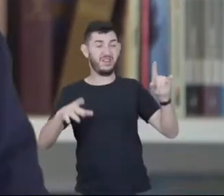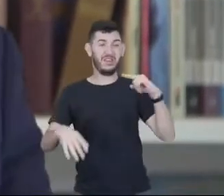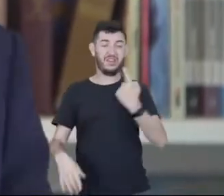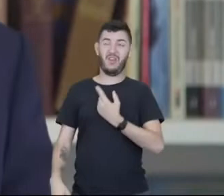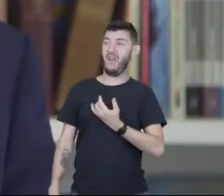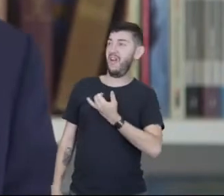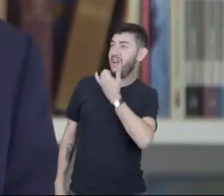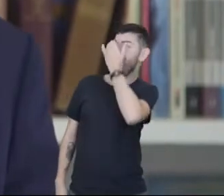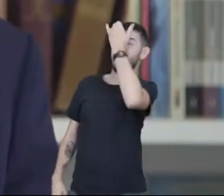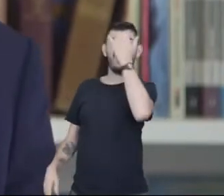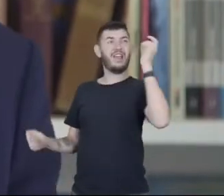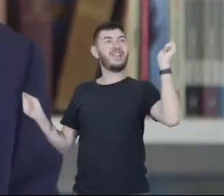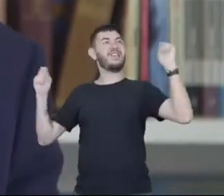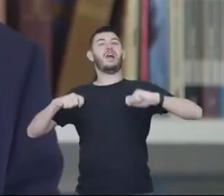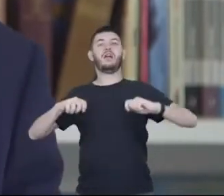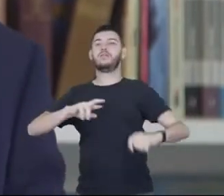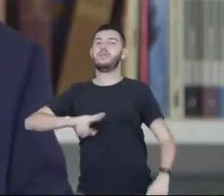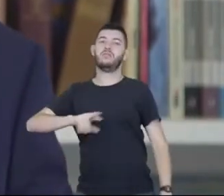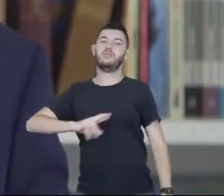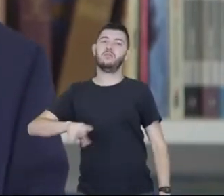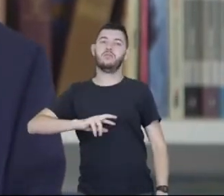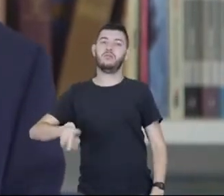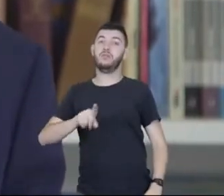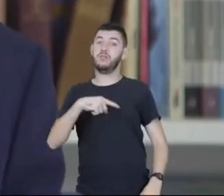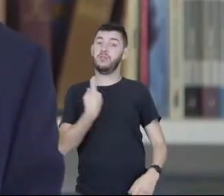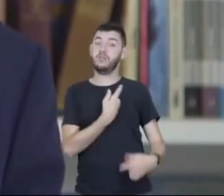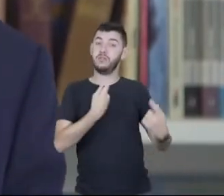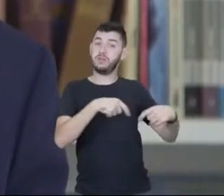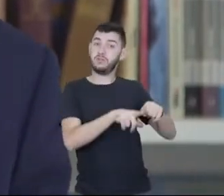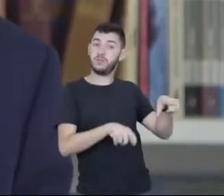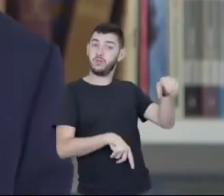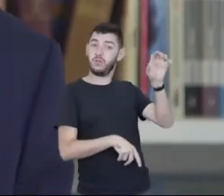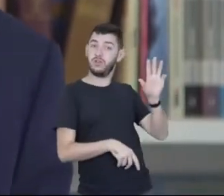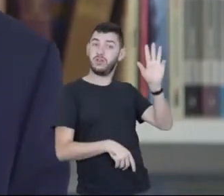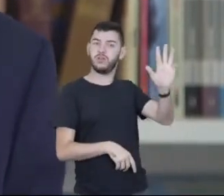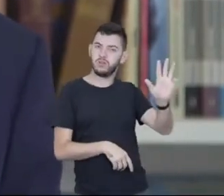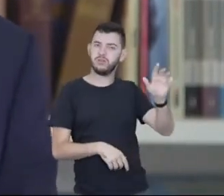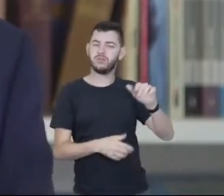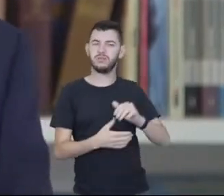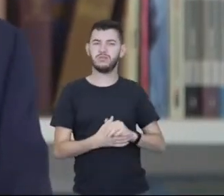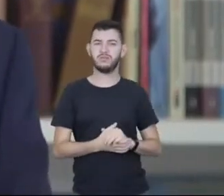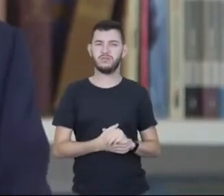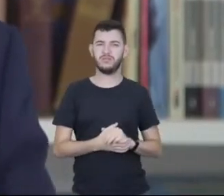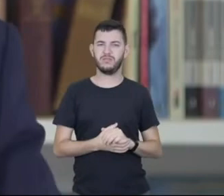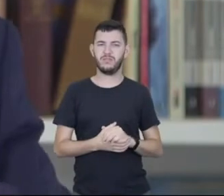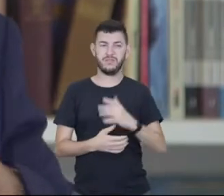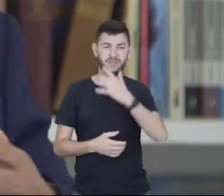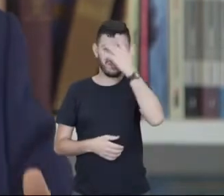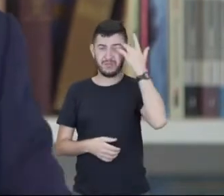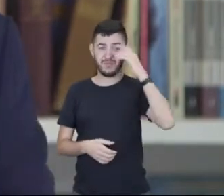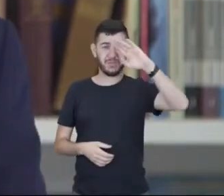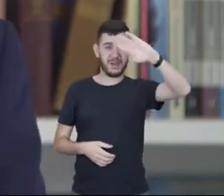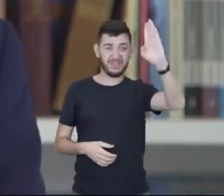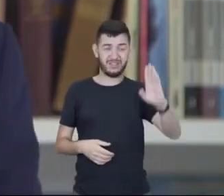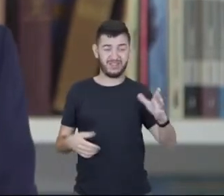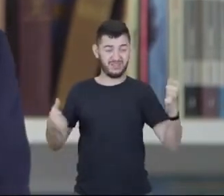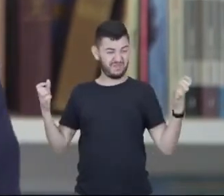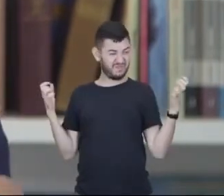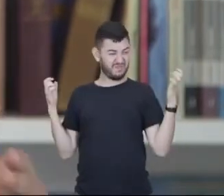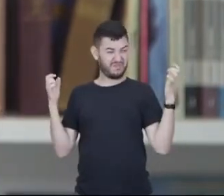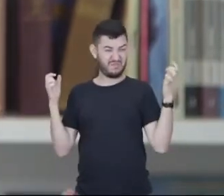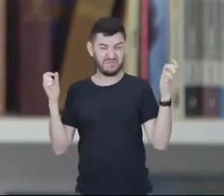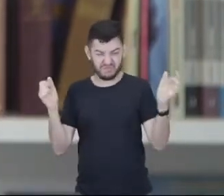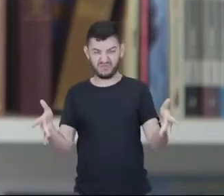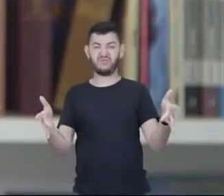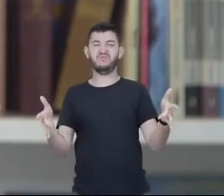com lula Quando o brasileiro São relegados à própria sorte em meio as mazelas e